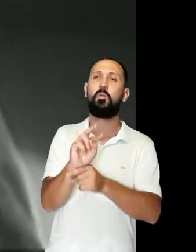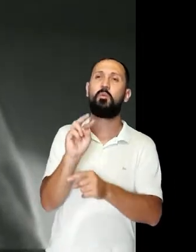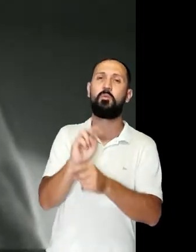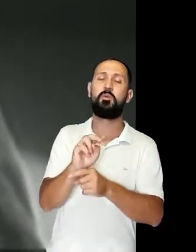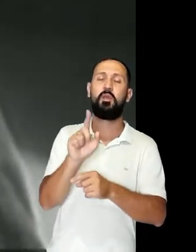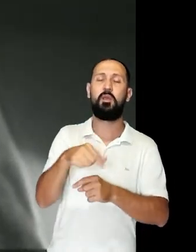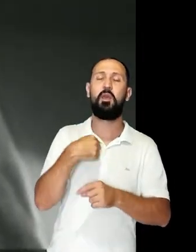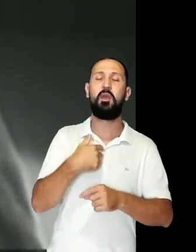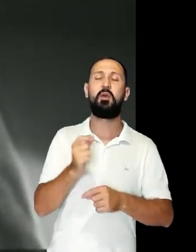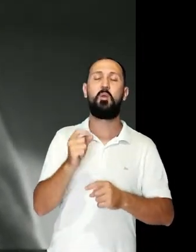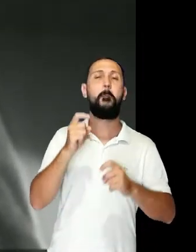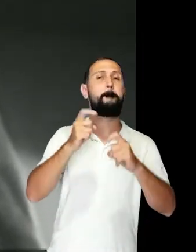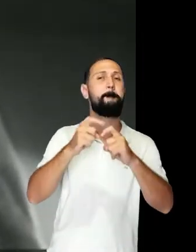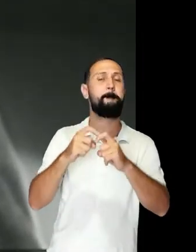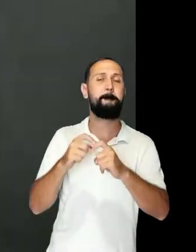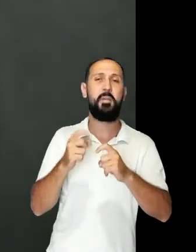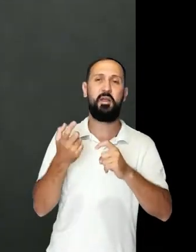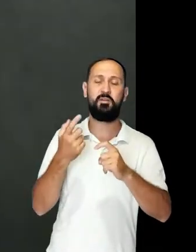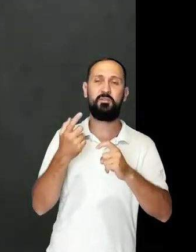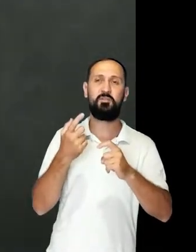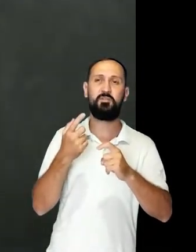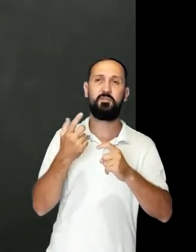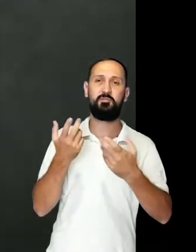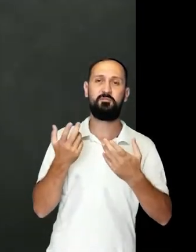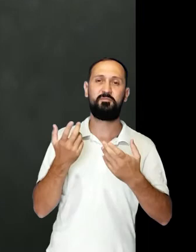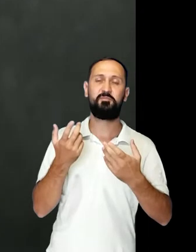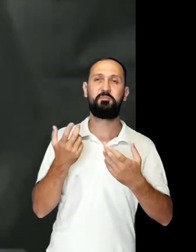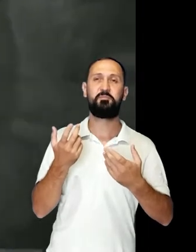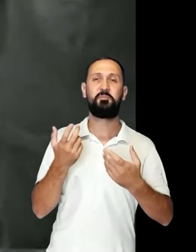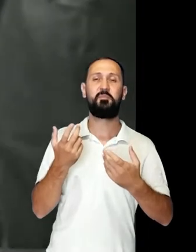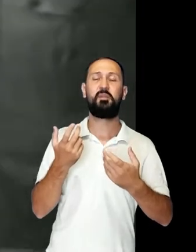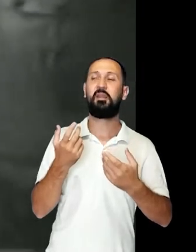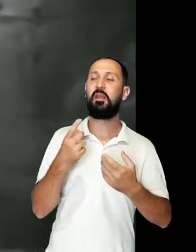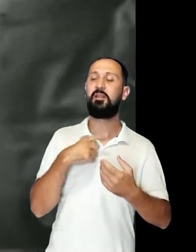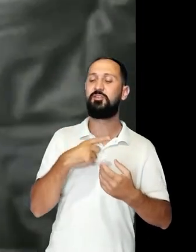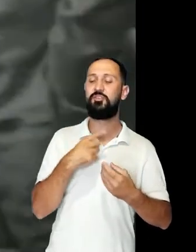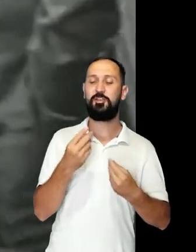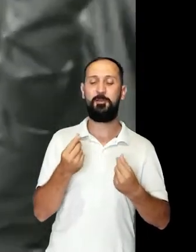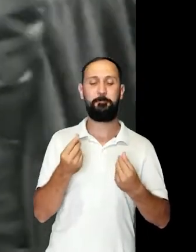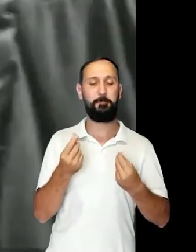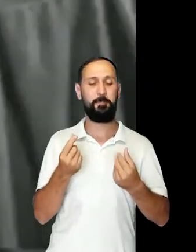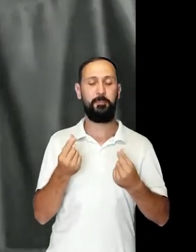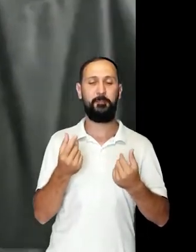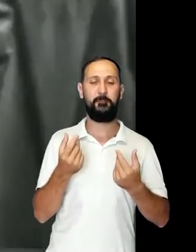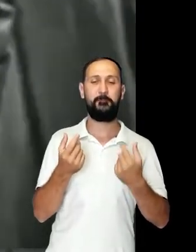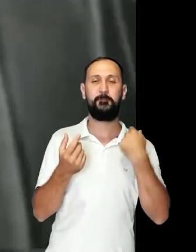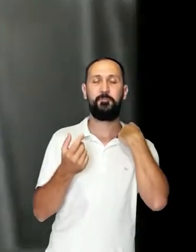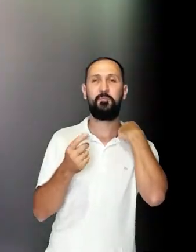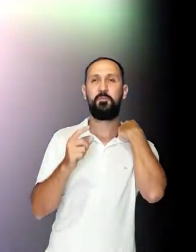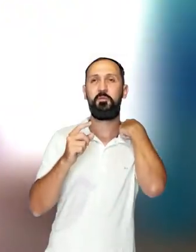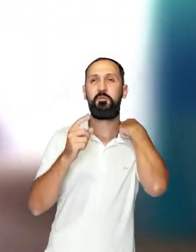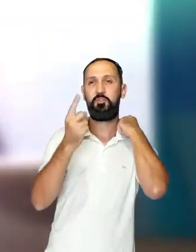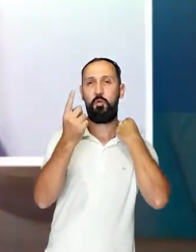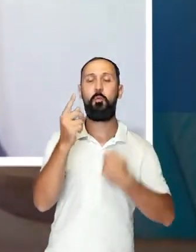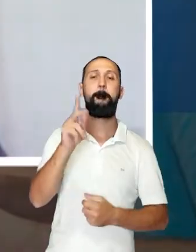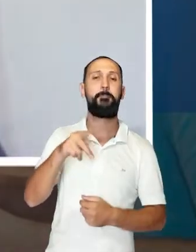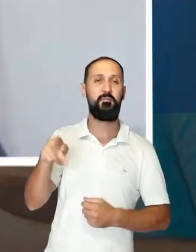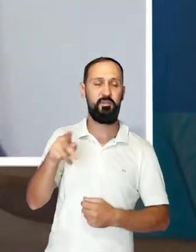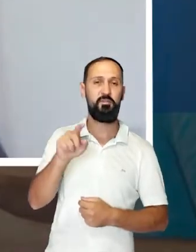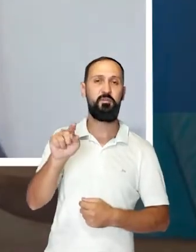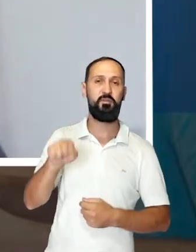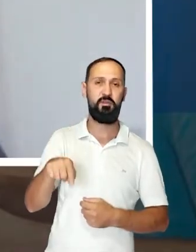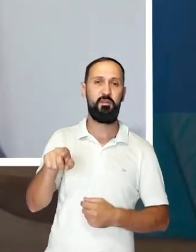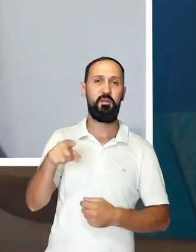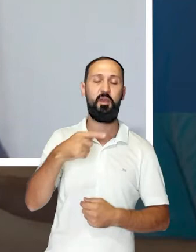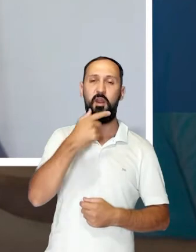Arthur Conan Doyle, que era oftalmologista, e que ele tinha como, digamos assim, tutor, um